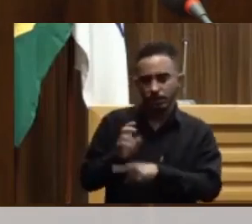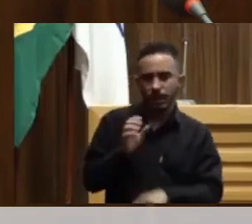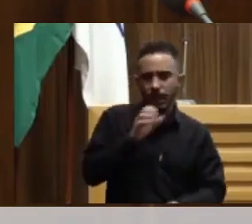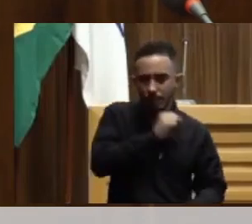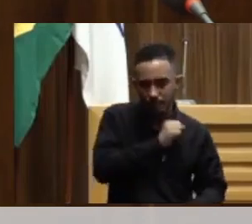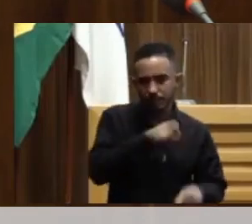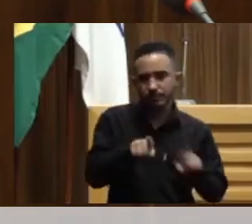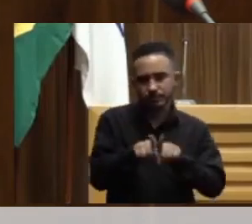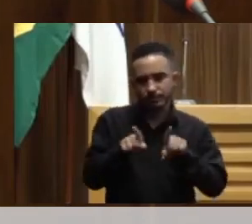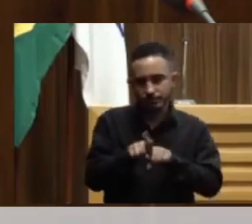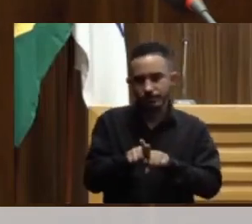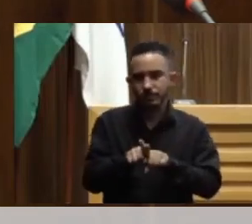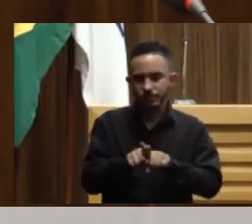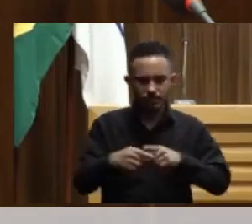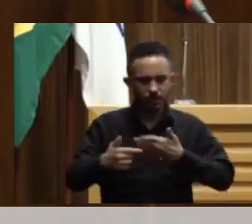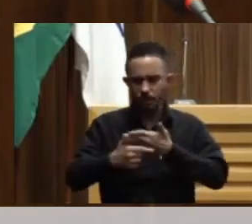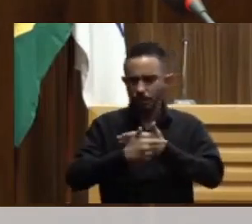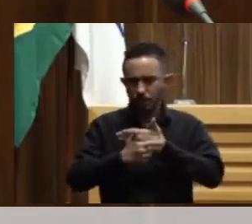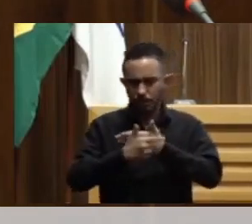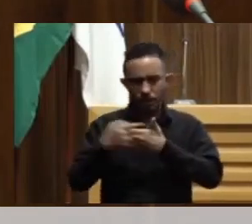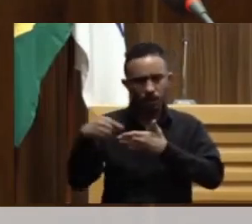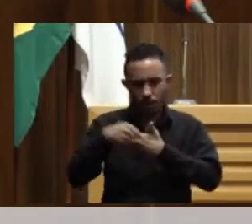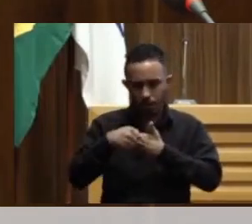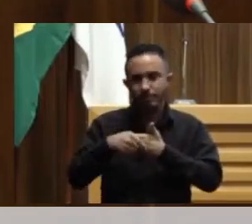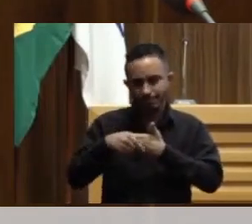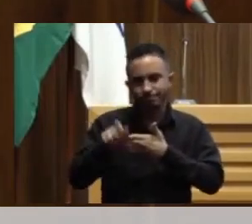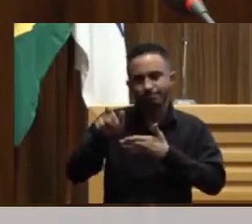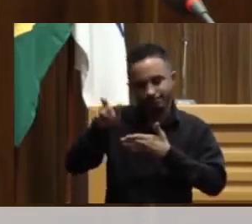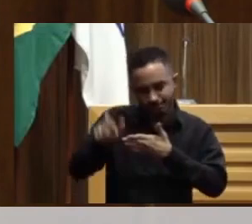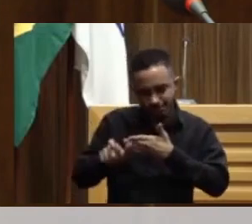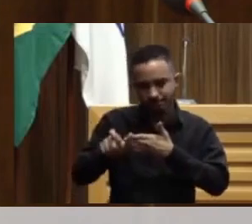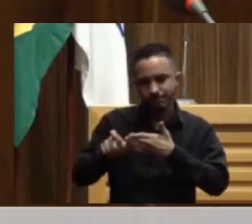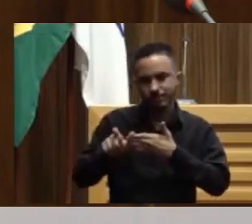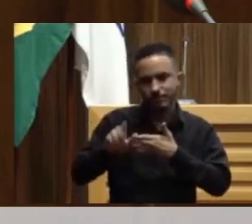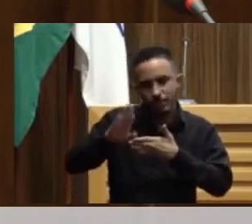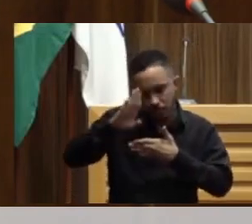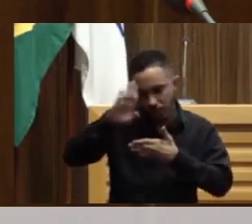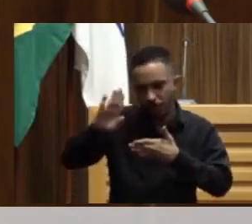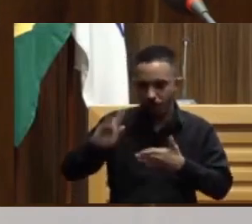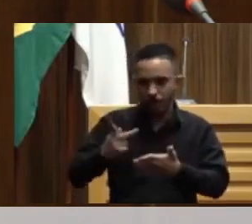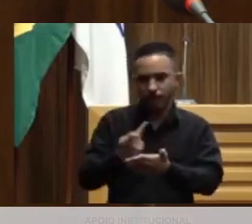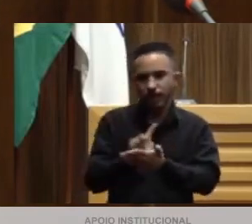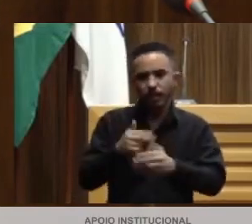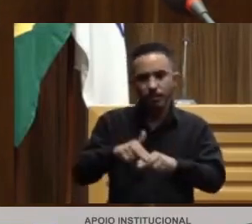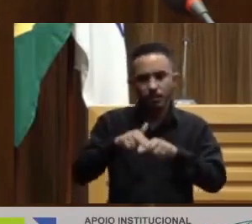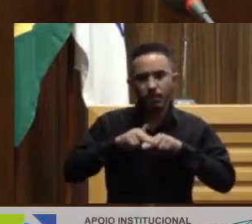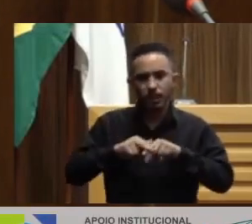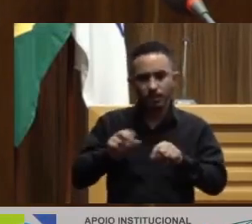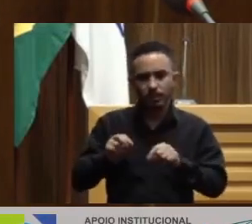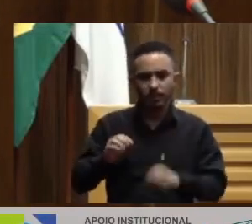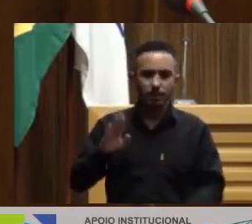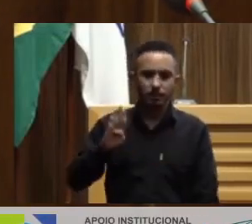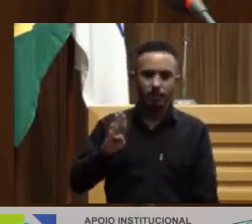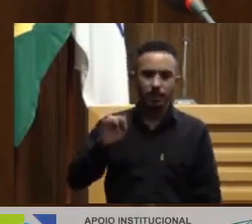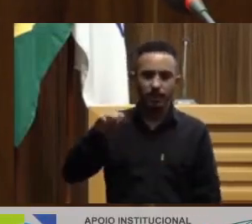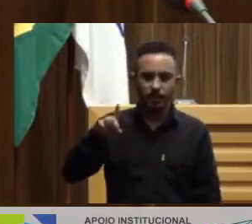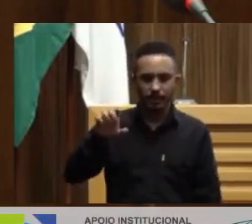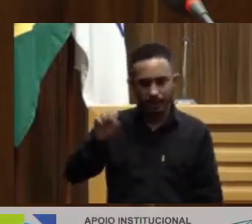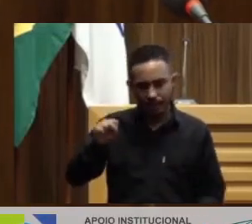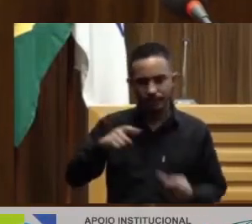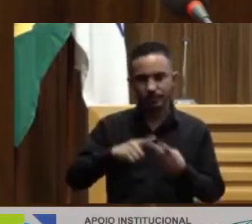E esse papel vem sendo cumprido, então, muito fortemente pelo BNDES, pela